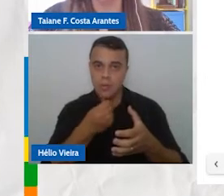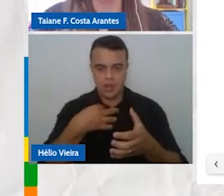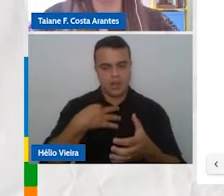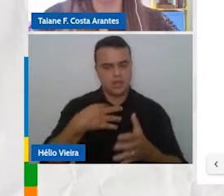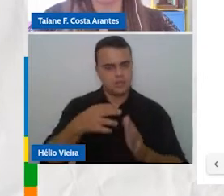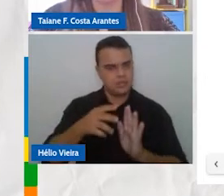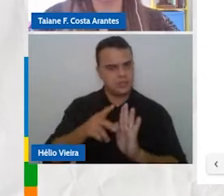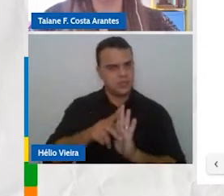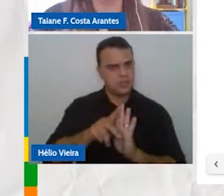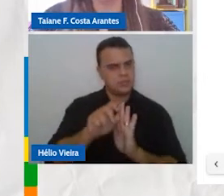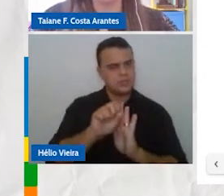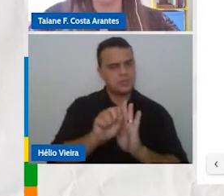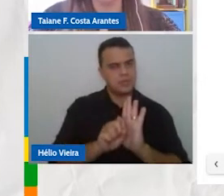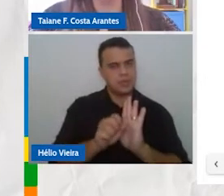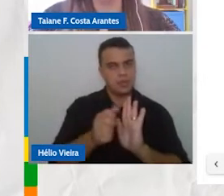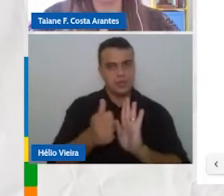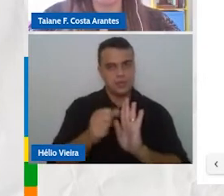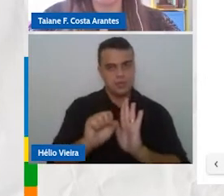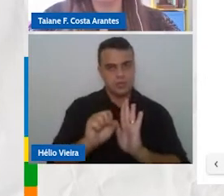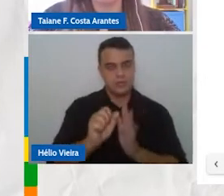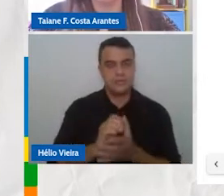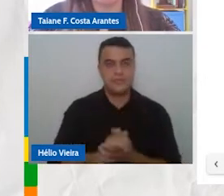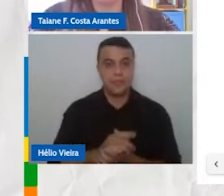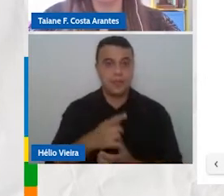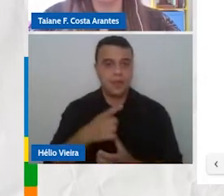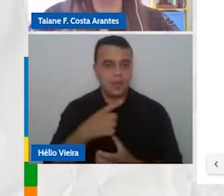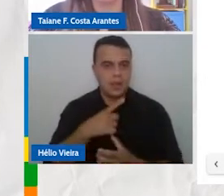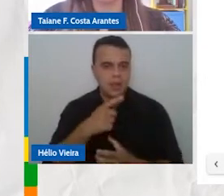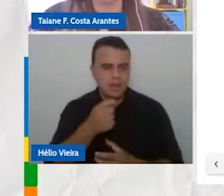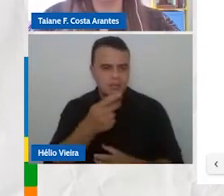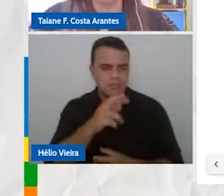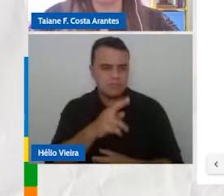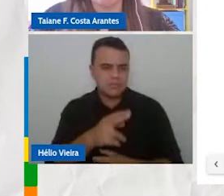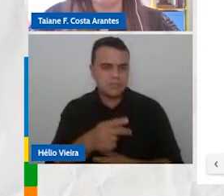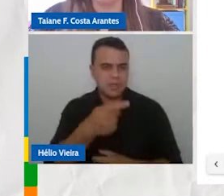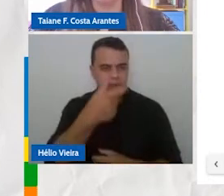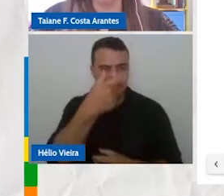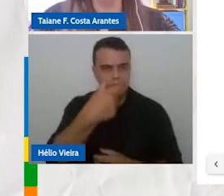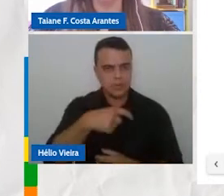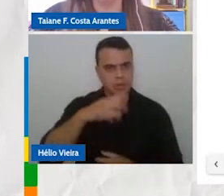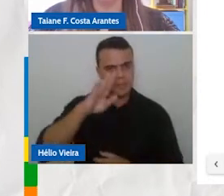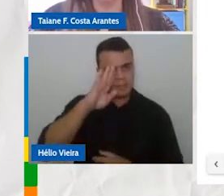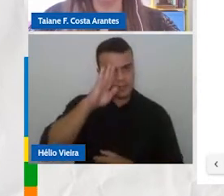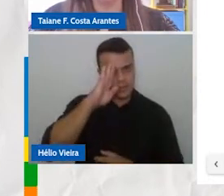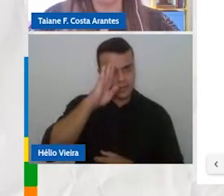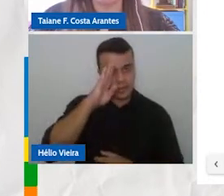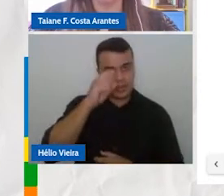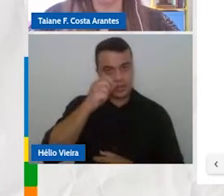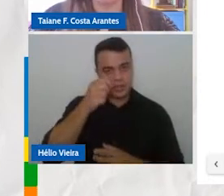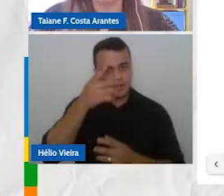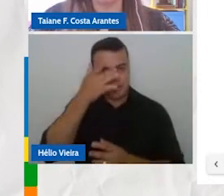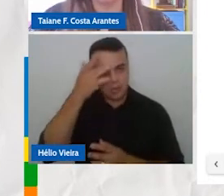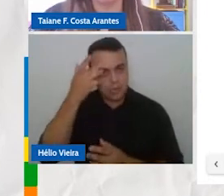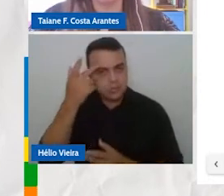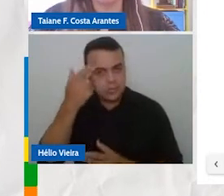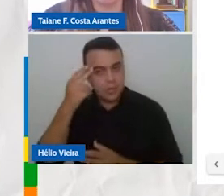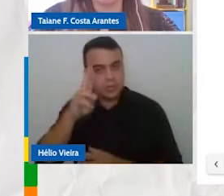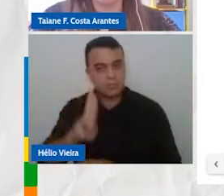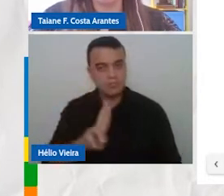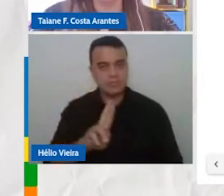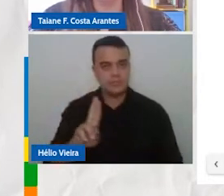típicos do século XVIII. Estão caracterizados personagens militares, civis e